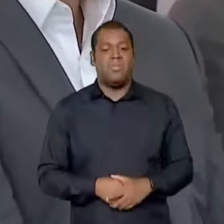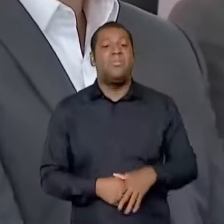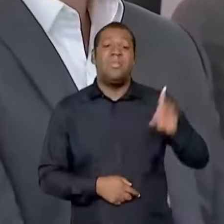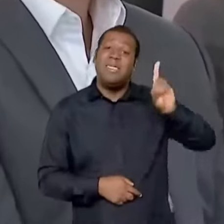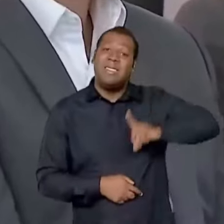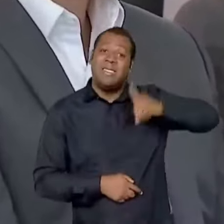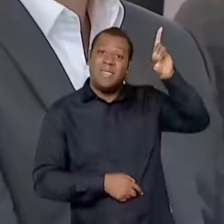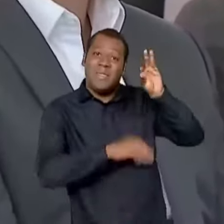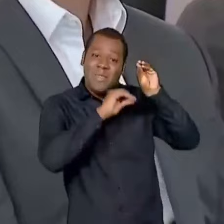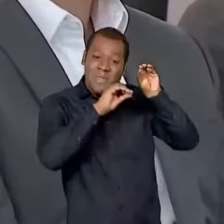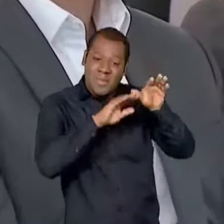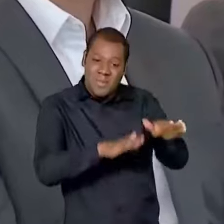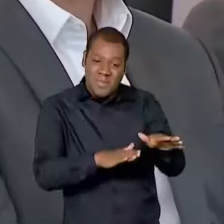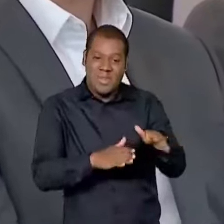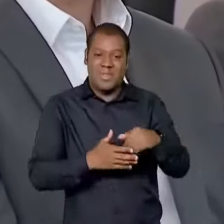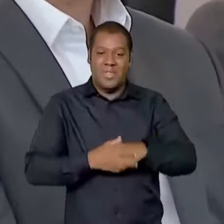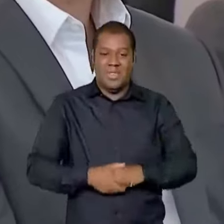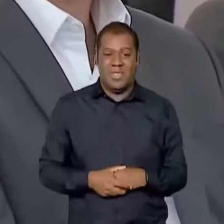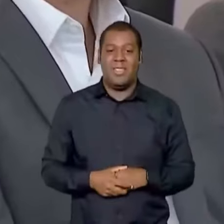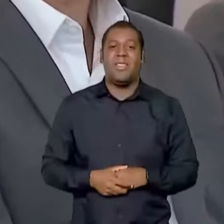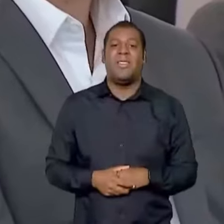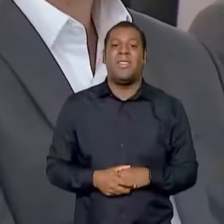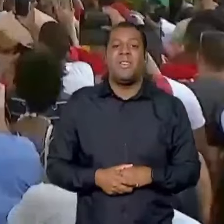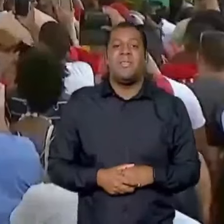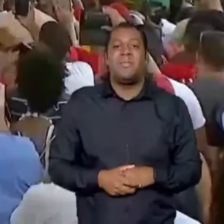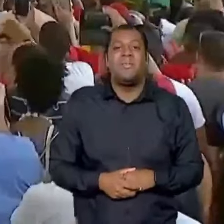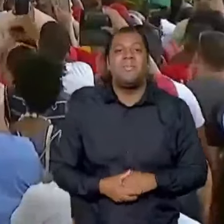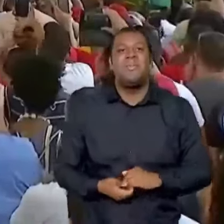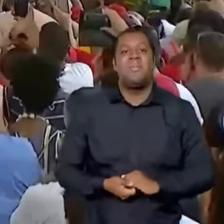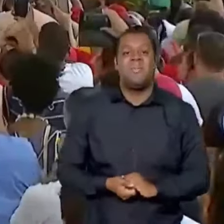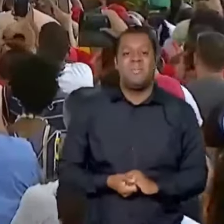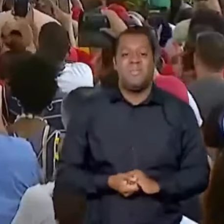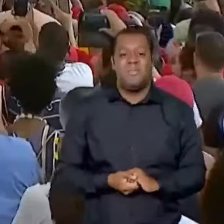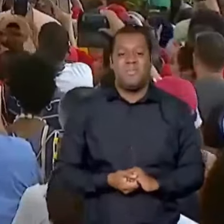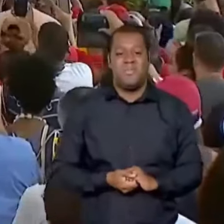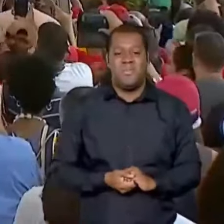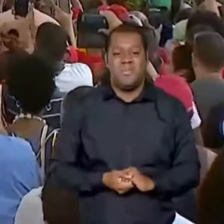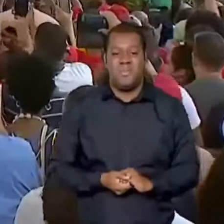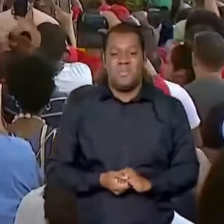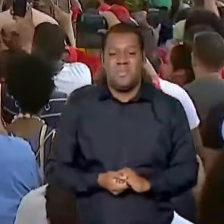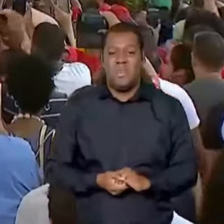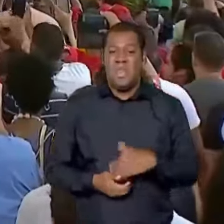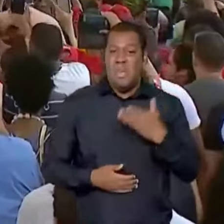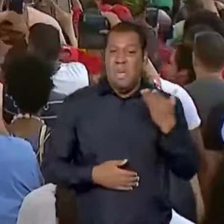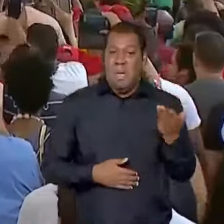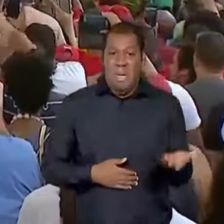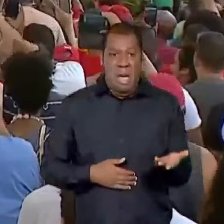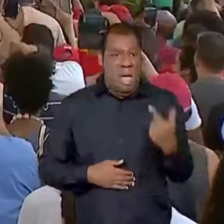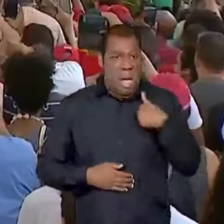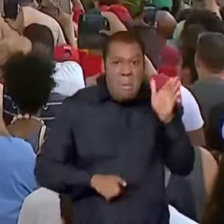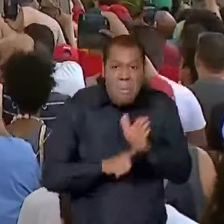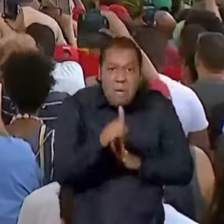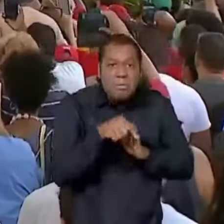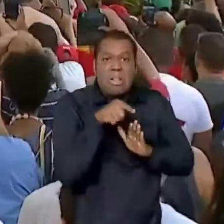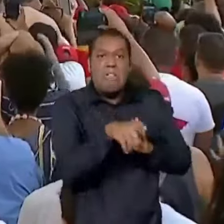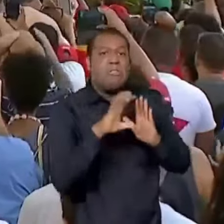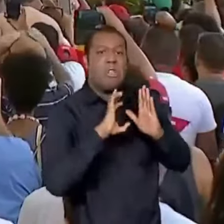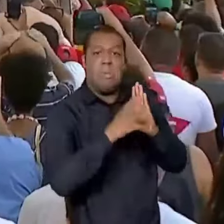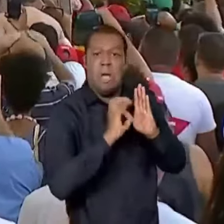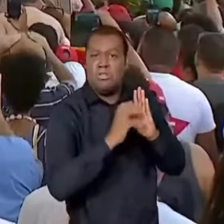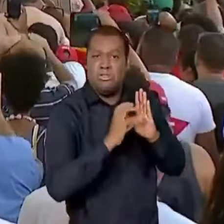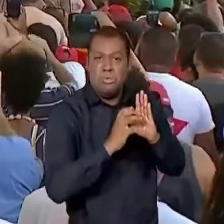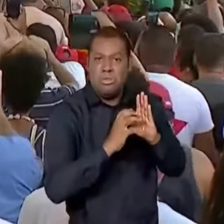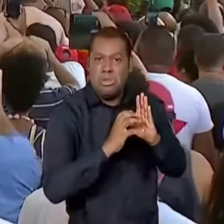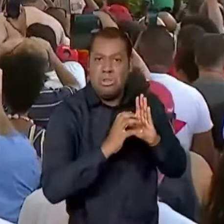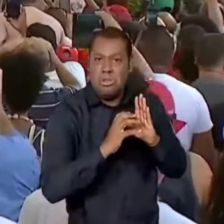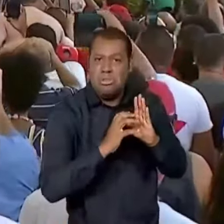você tenha um mandato. E quero lhe dizer que eu nunca perguntei que partido você é, porque se o povo do